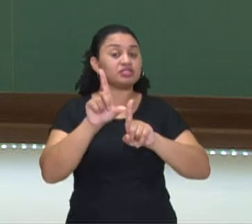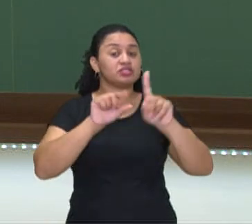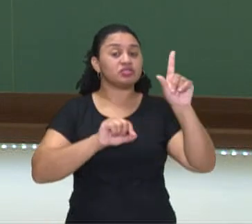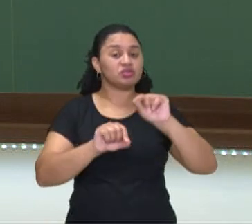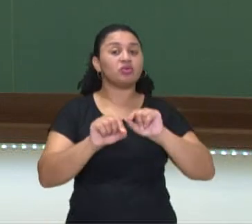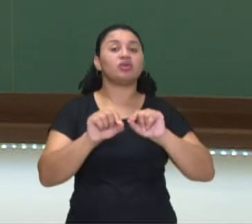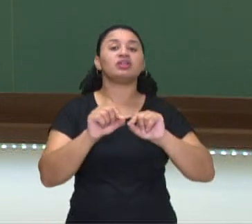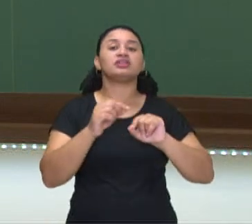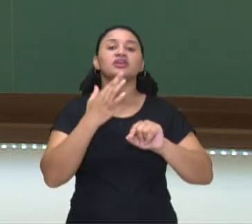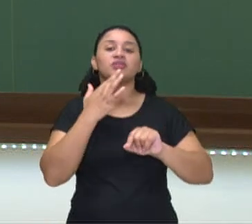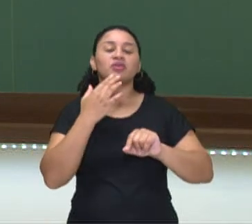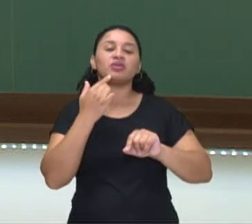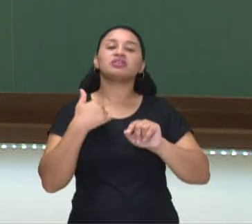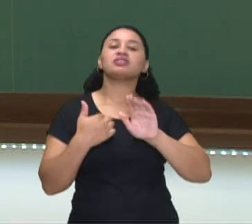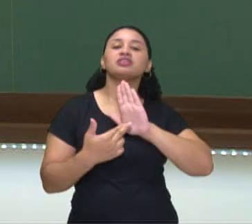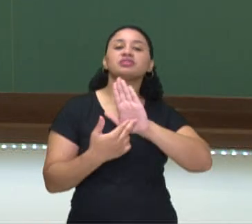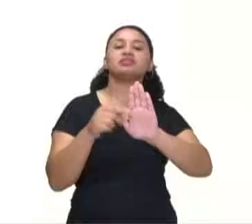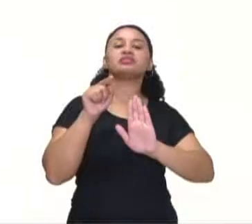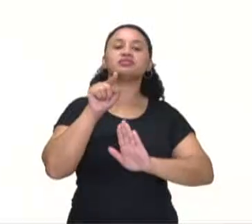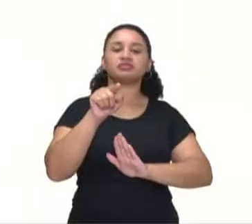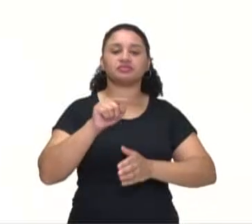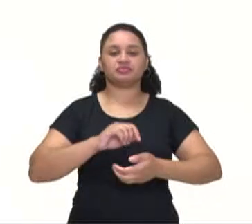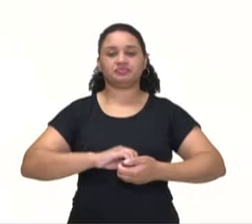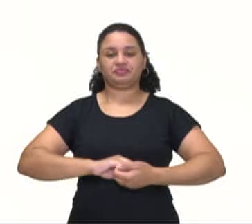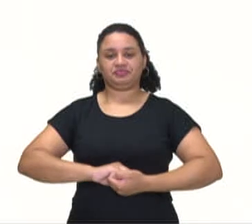representam. Eu já volto, ok?